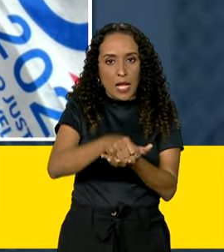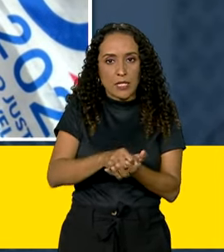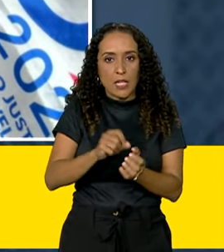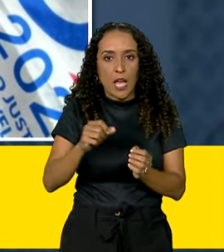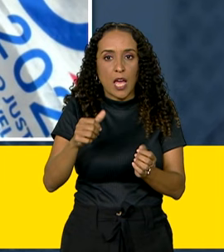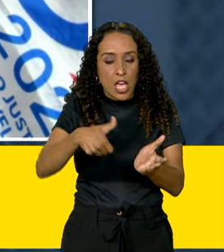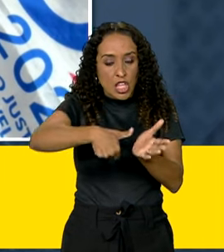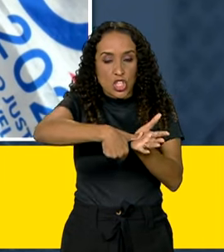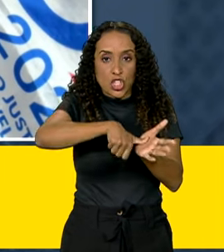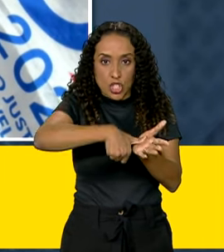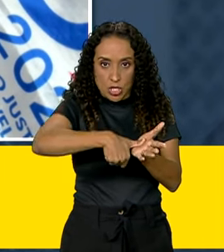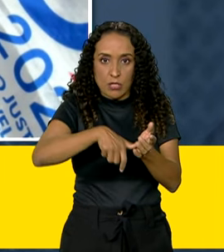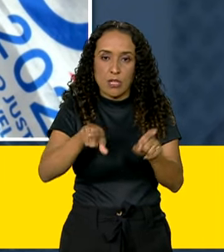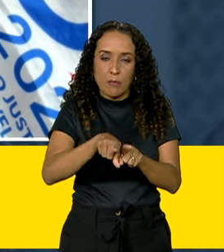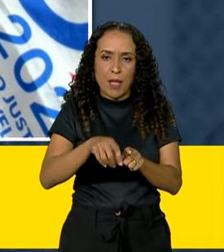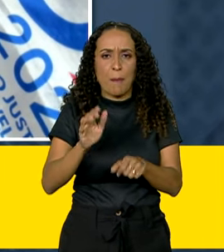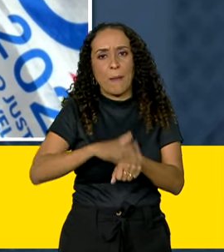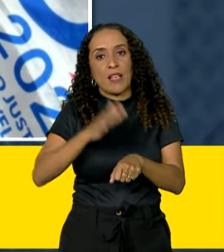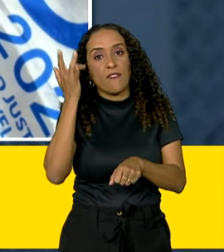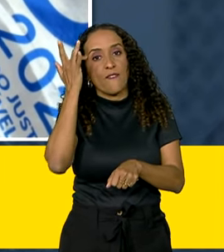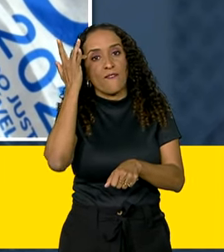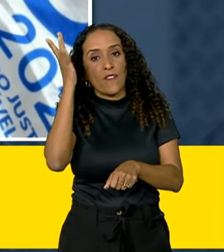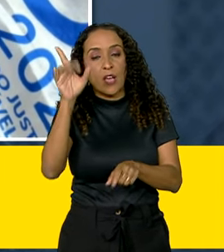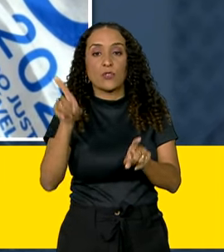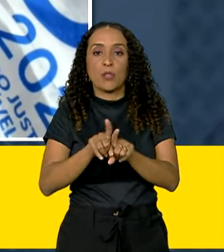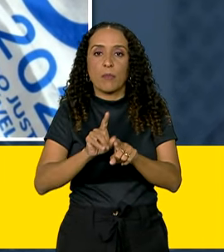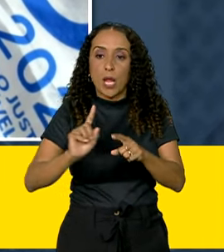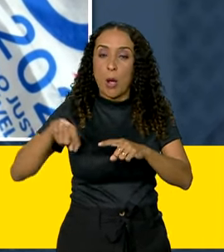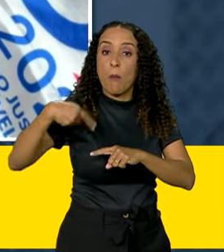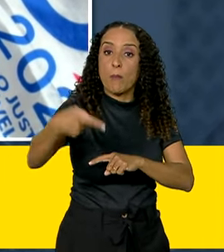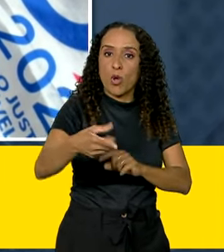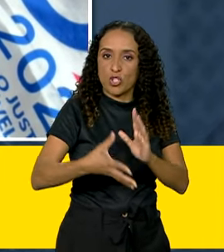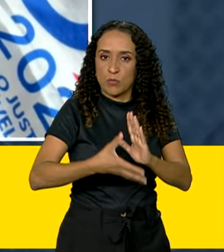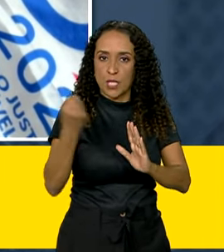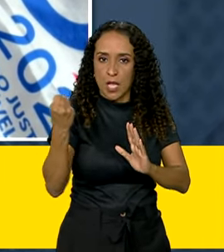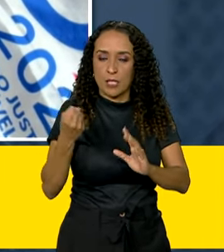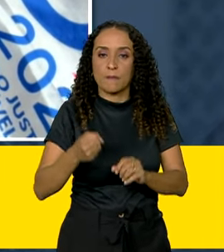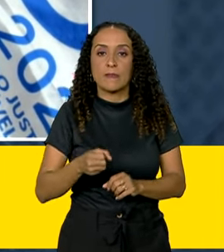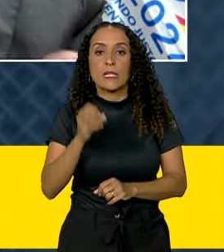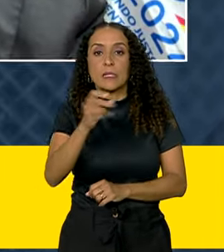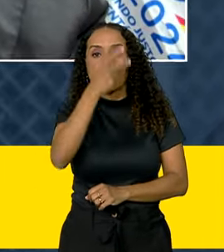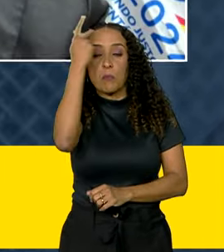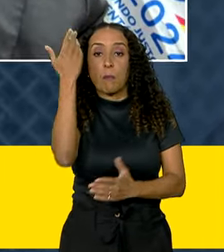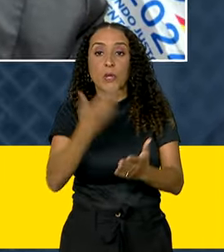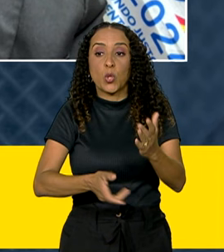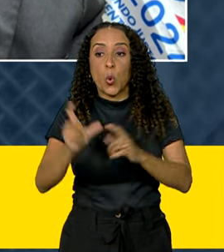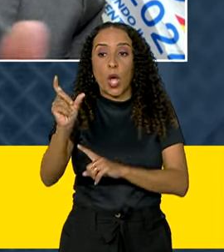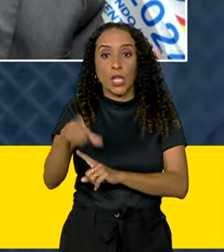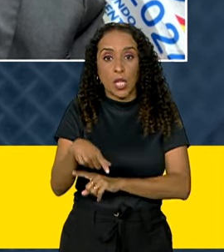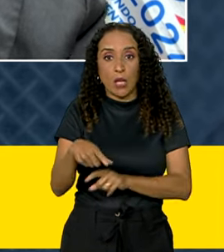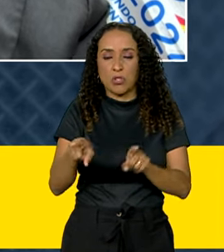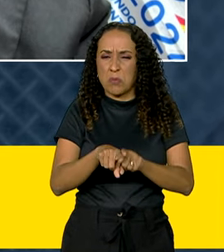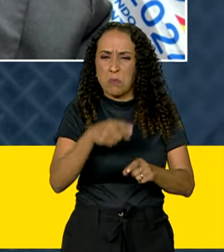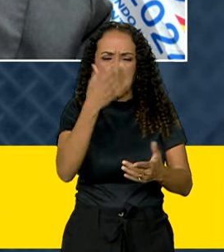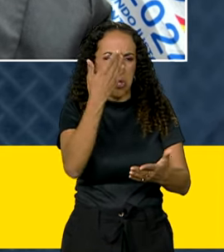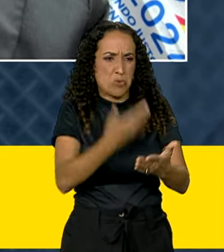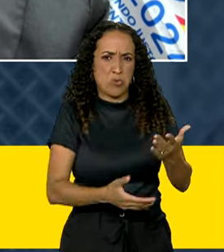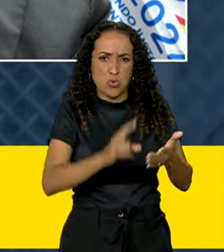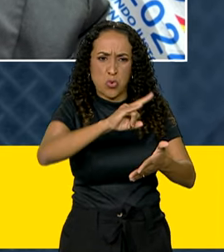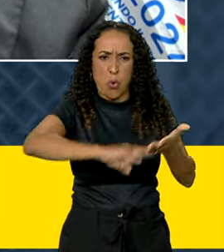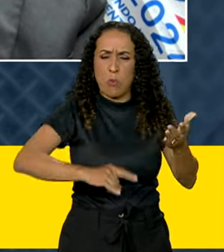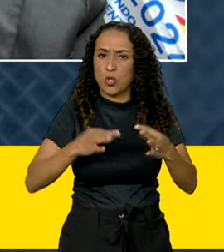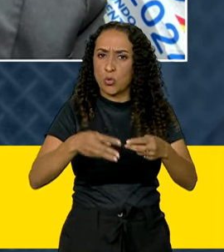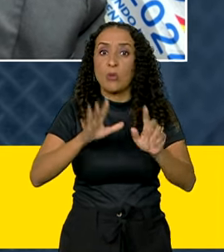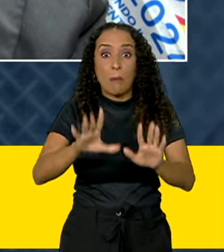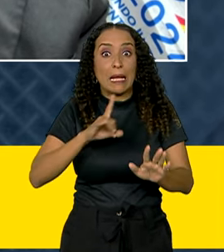sua digital para facilitar também o próximo saque. Por exemplo, quem perdeu o cartão, perdeu o documento com foto, mas já